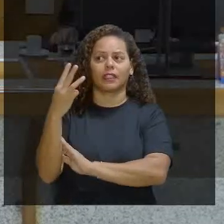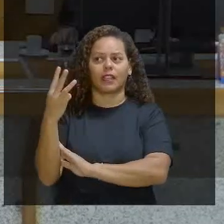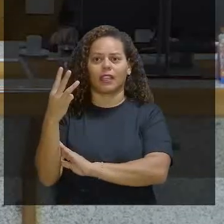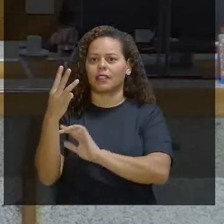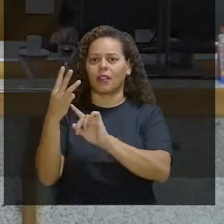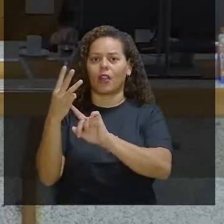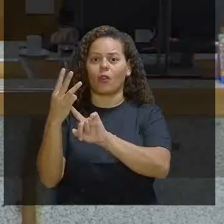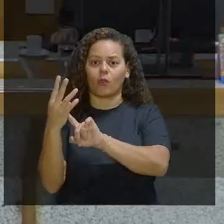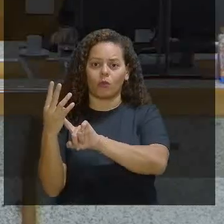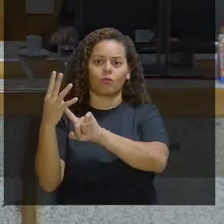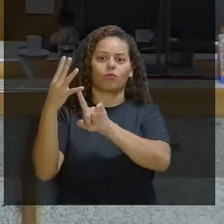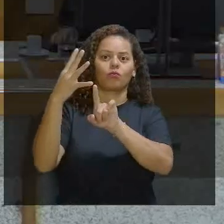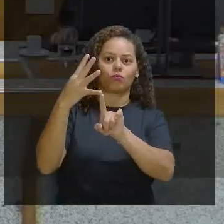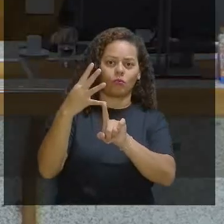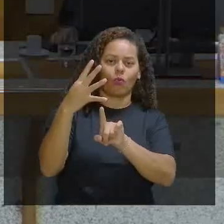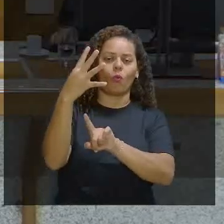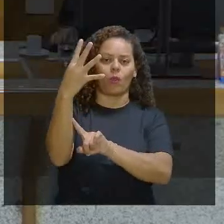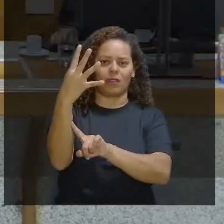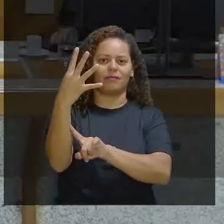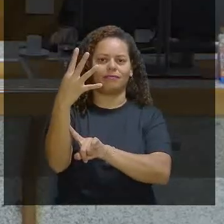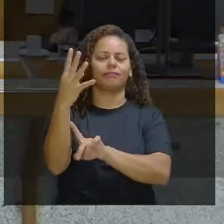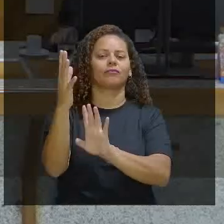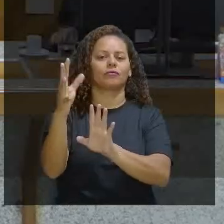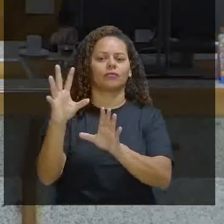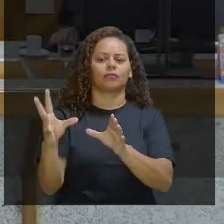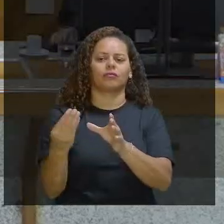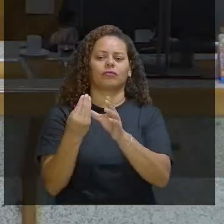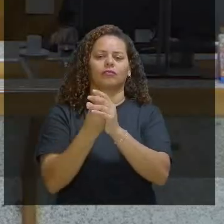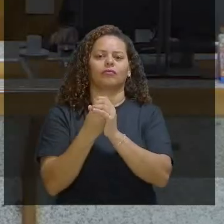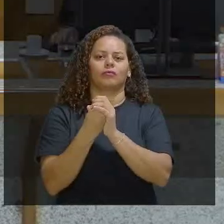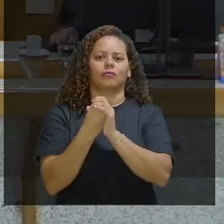o número dos núcleos regionais, incluindo